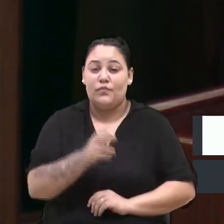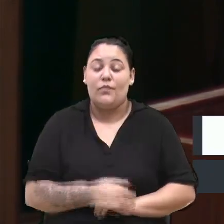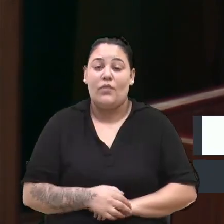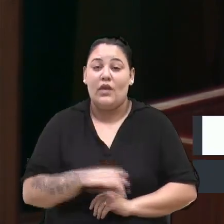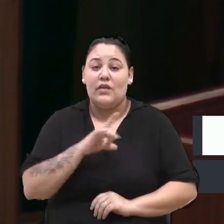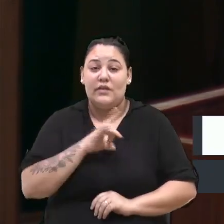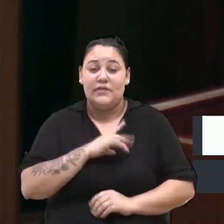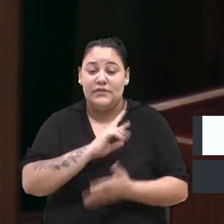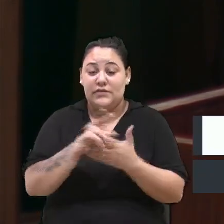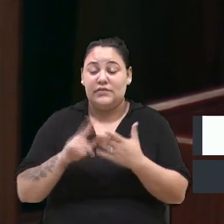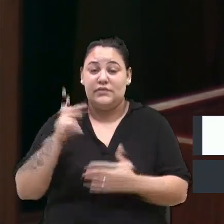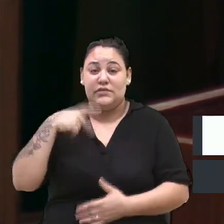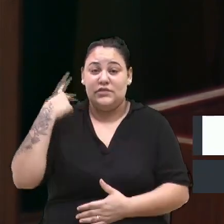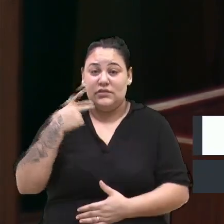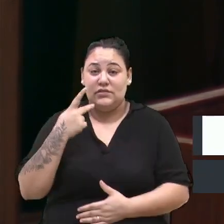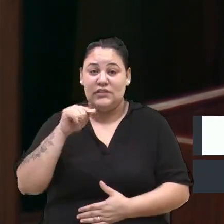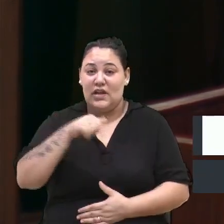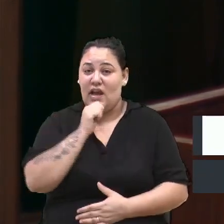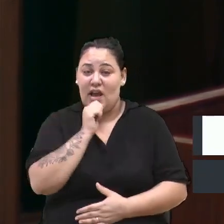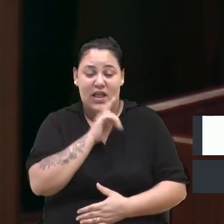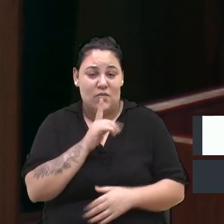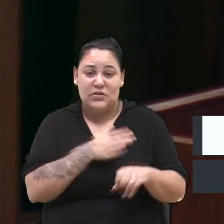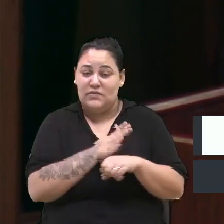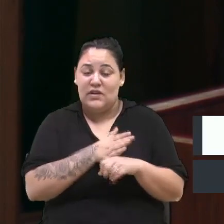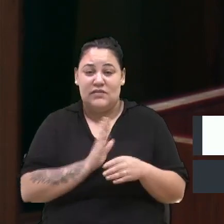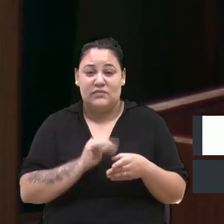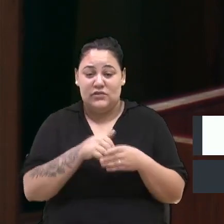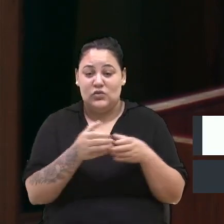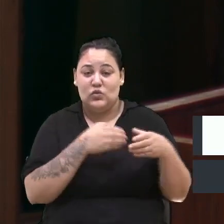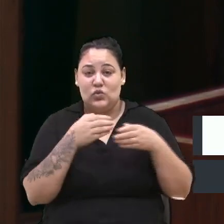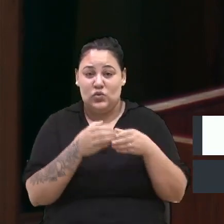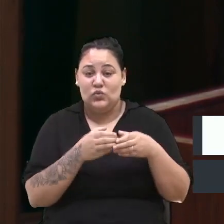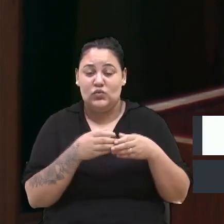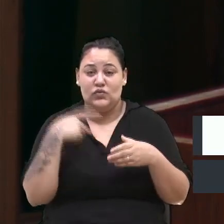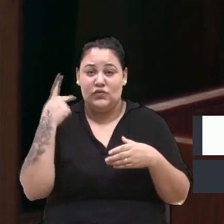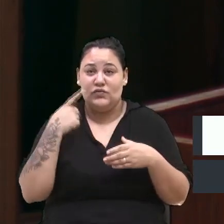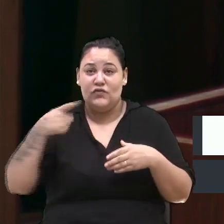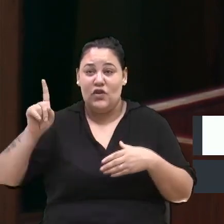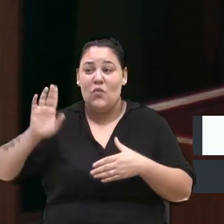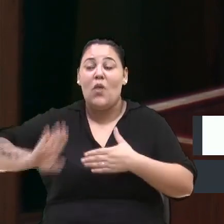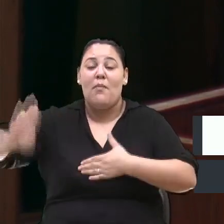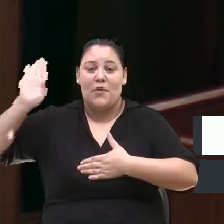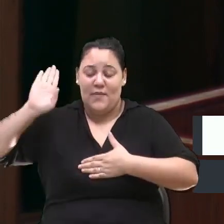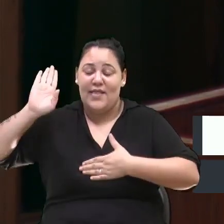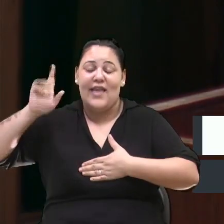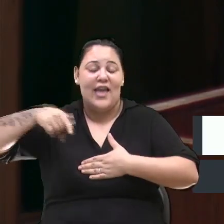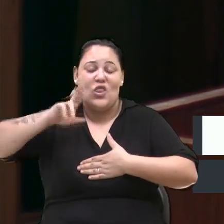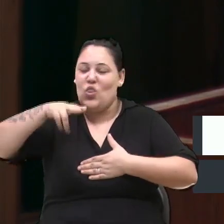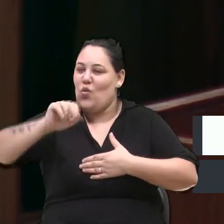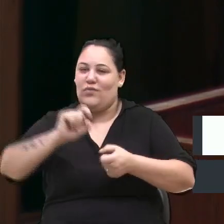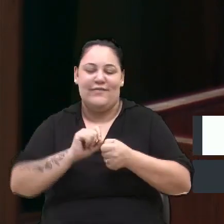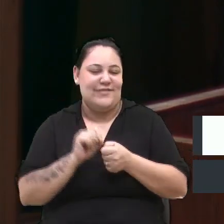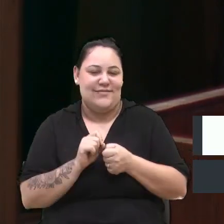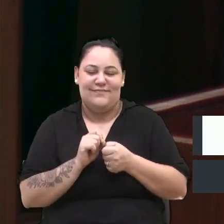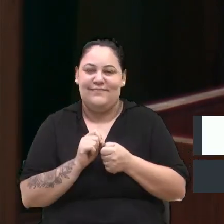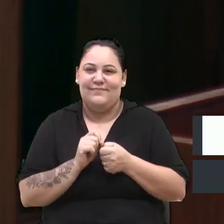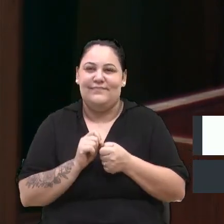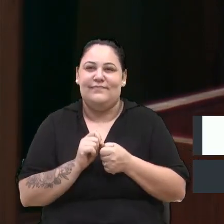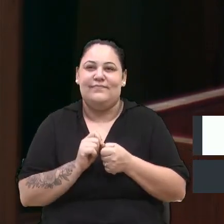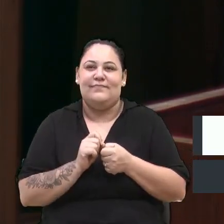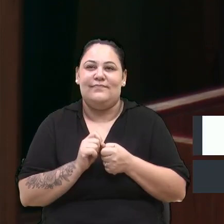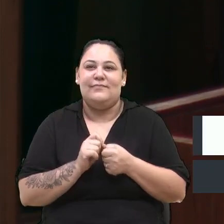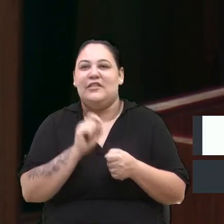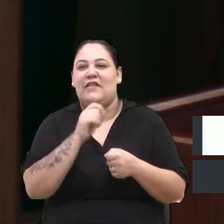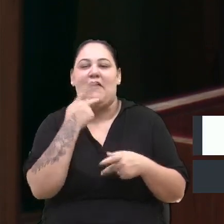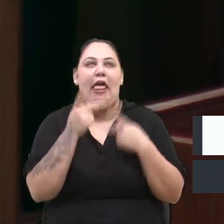vários vereadores que não estão nessa legislação aqui, que foram lá prometer esse asfalto e nunca cumpriram. Os que diziam os